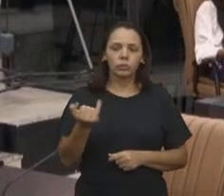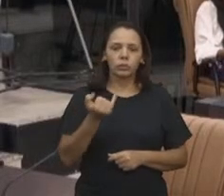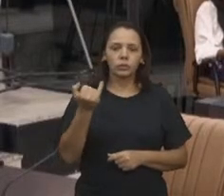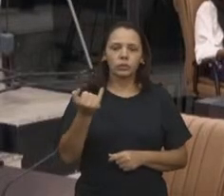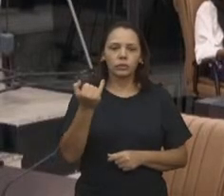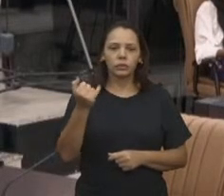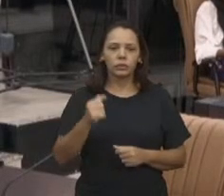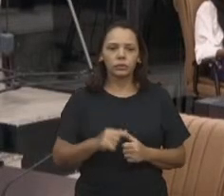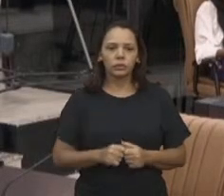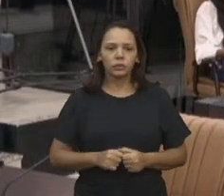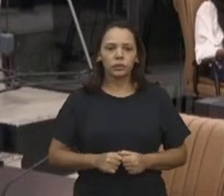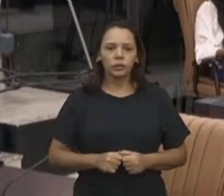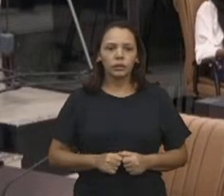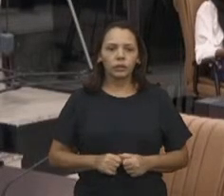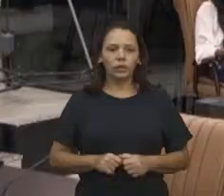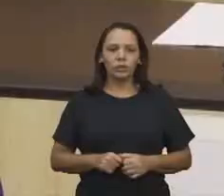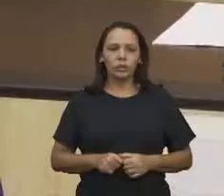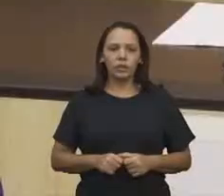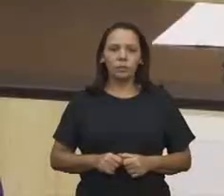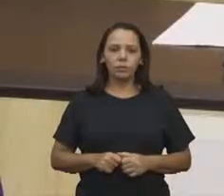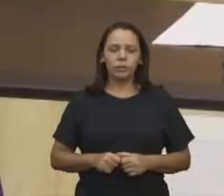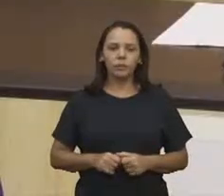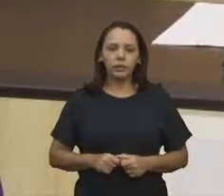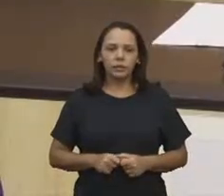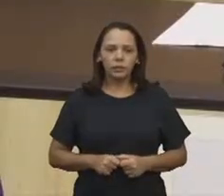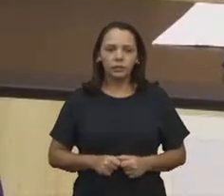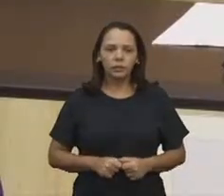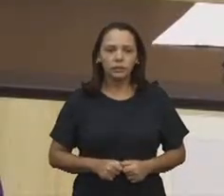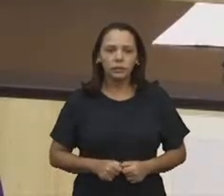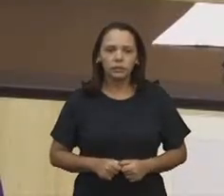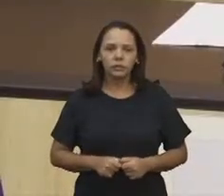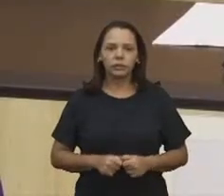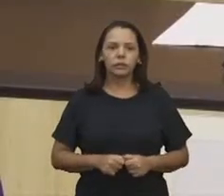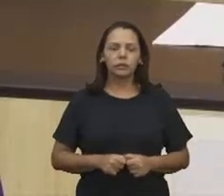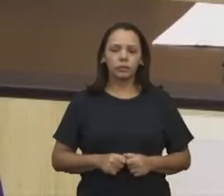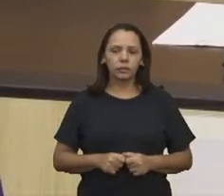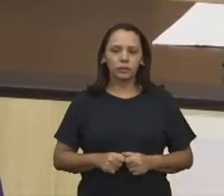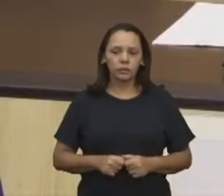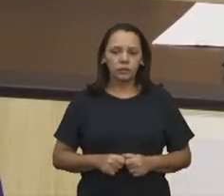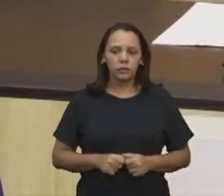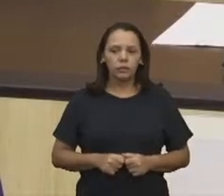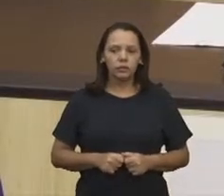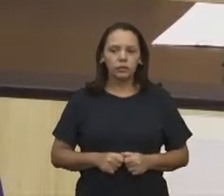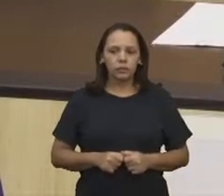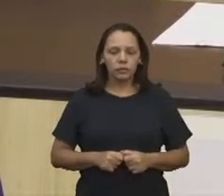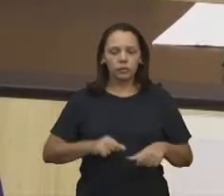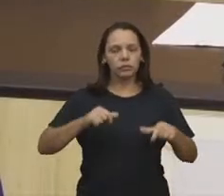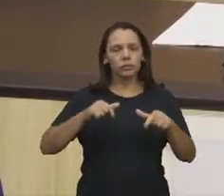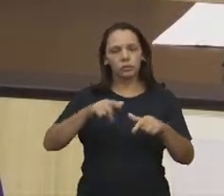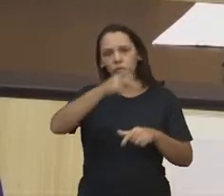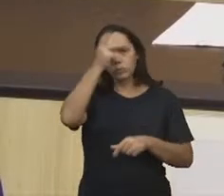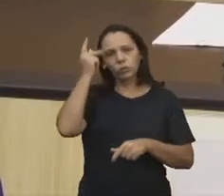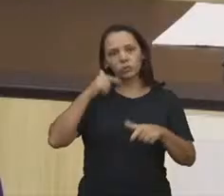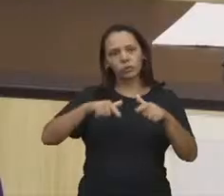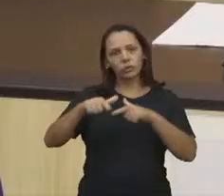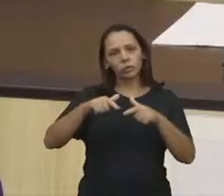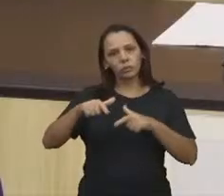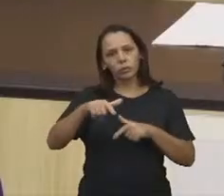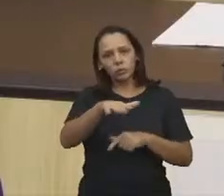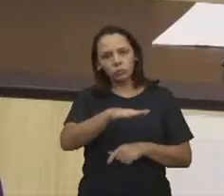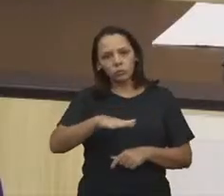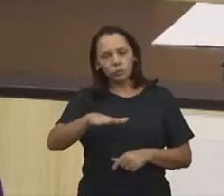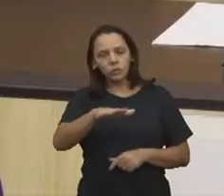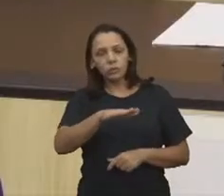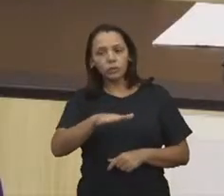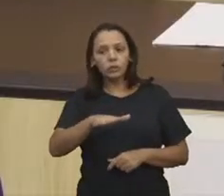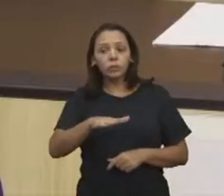estão aqui, né, que representam o governo, e aí... esses trabalhadores que estão aqui hoje, que são os caçambeiros aqui da nossa cidade, têm